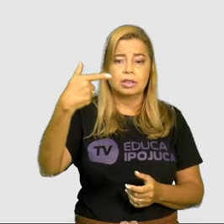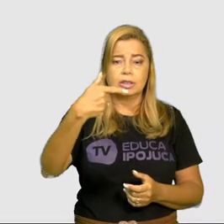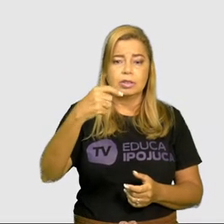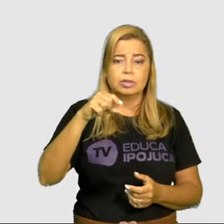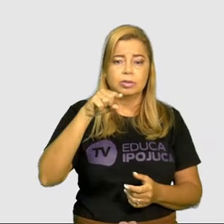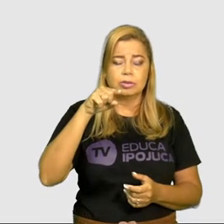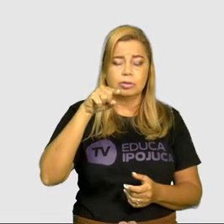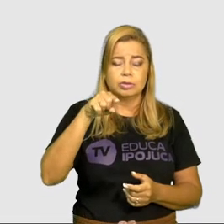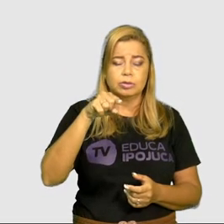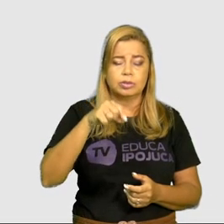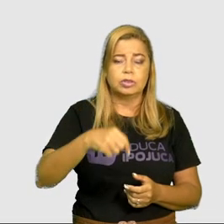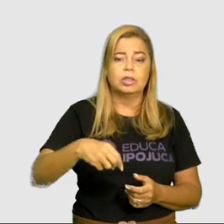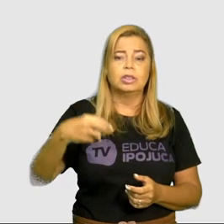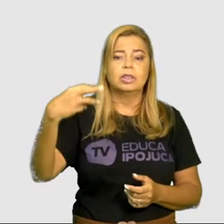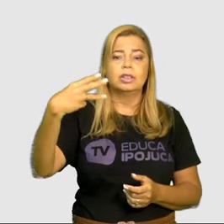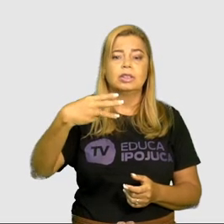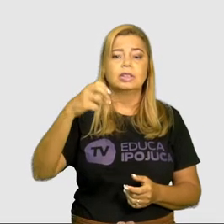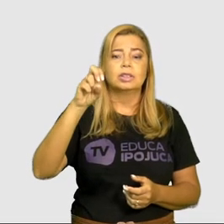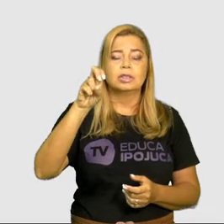325